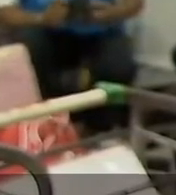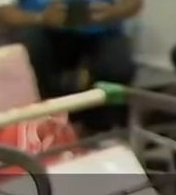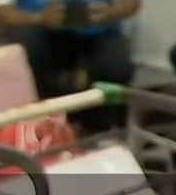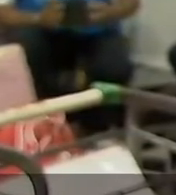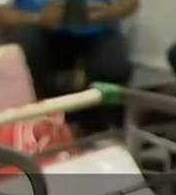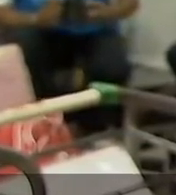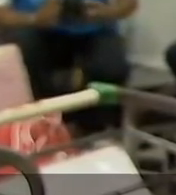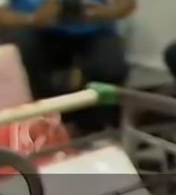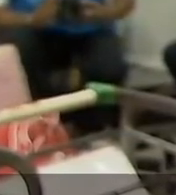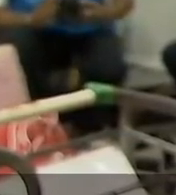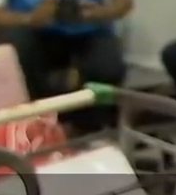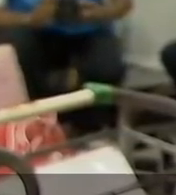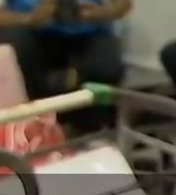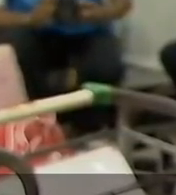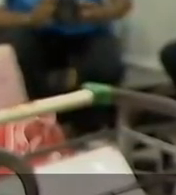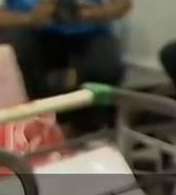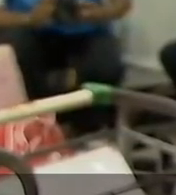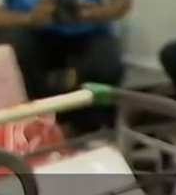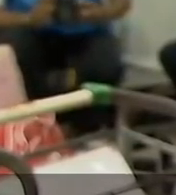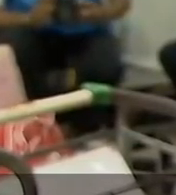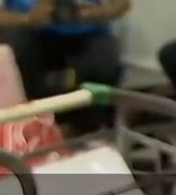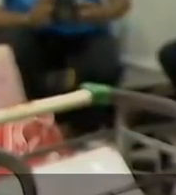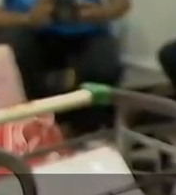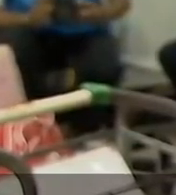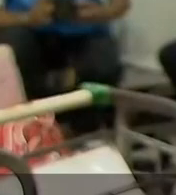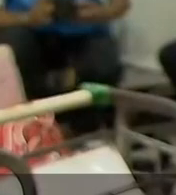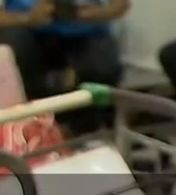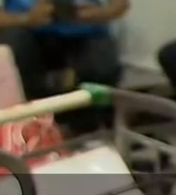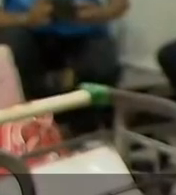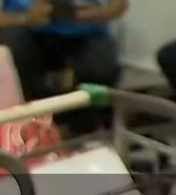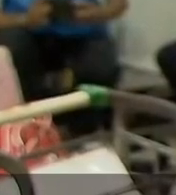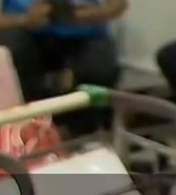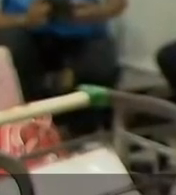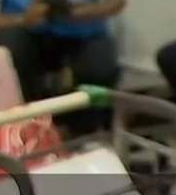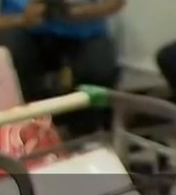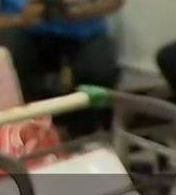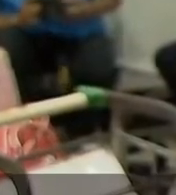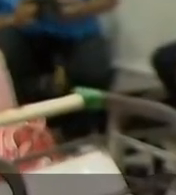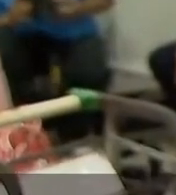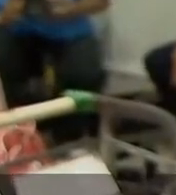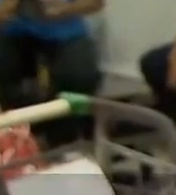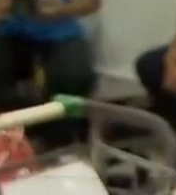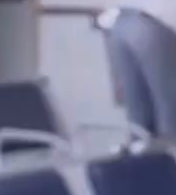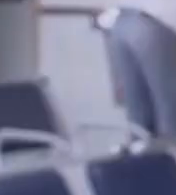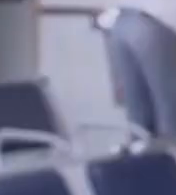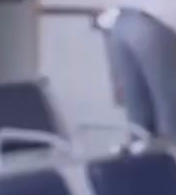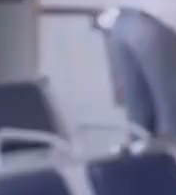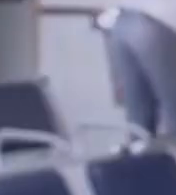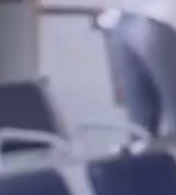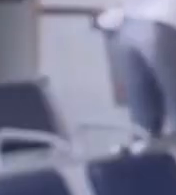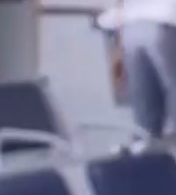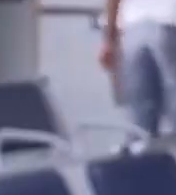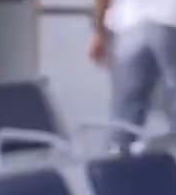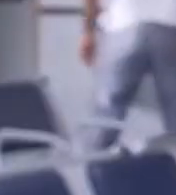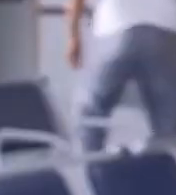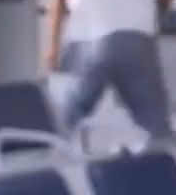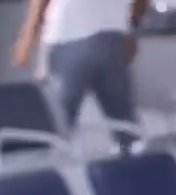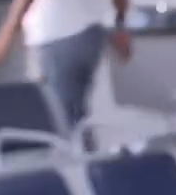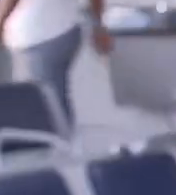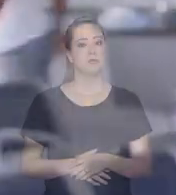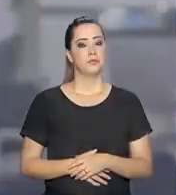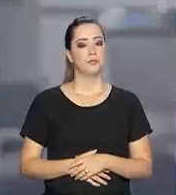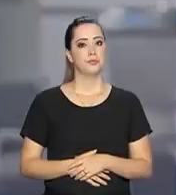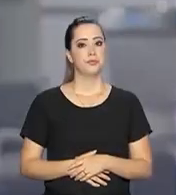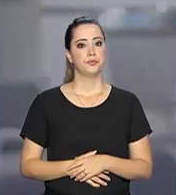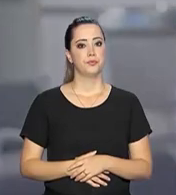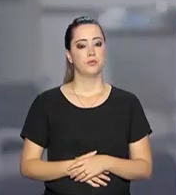e completamente a gente muriéndose en las calles, comiendo animales e comiendo perros. Laura, de 44